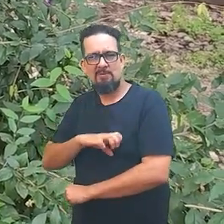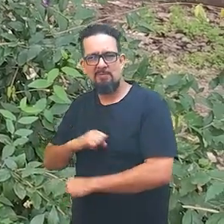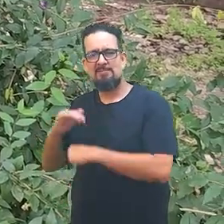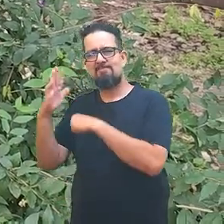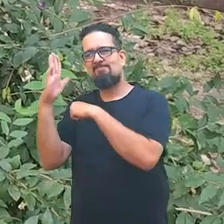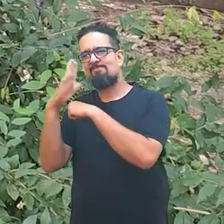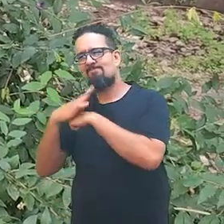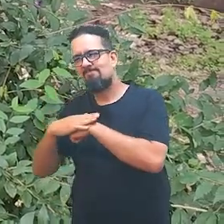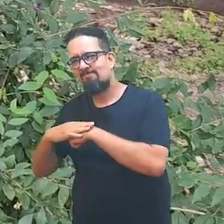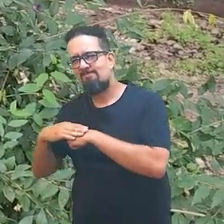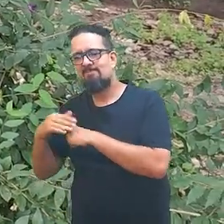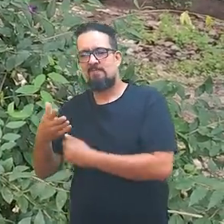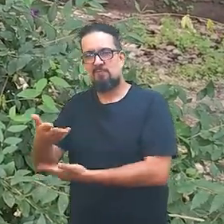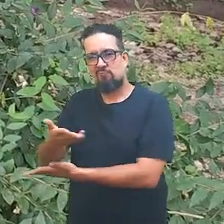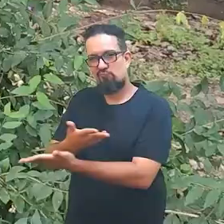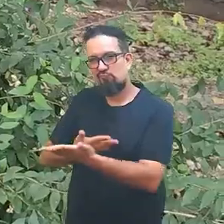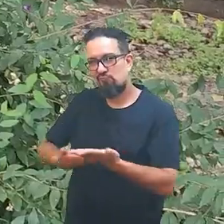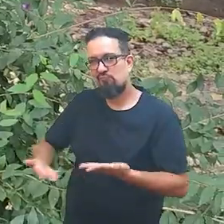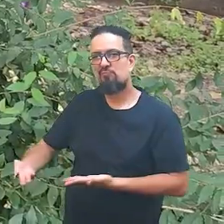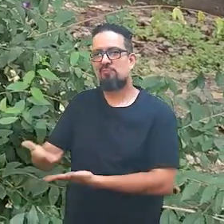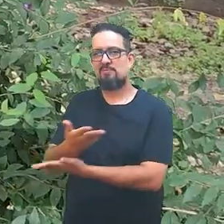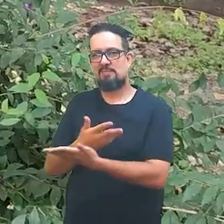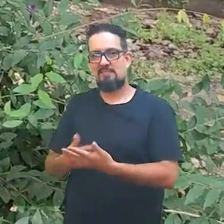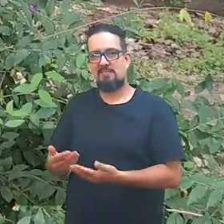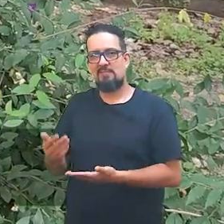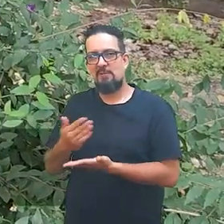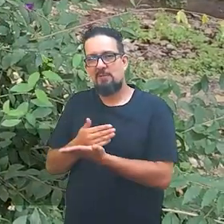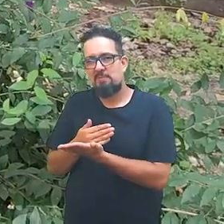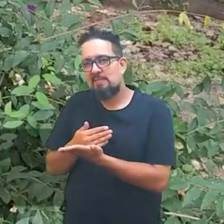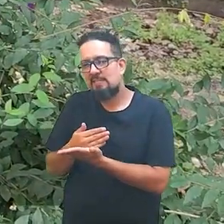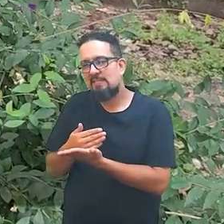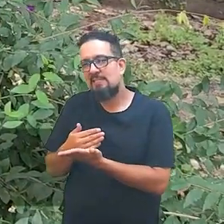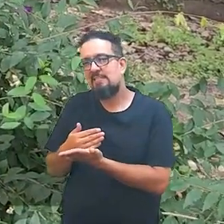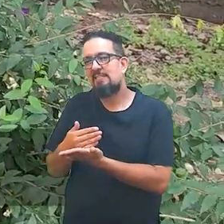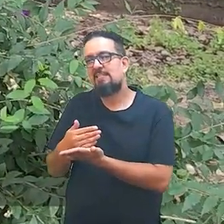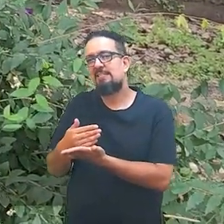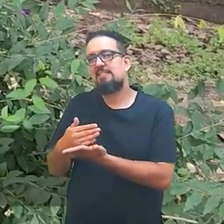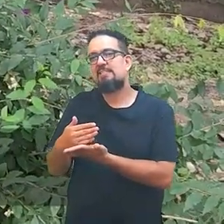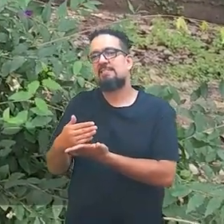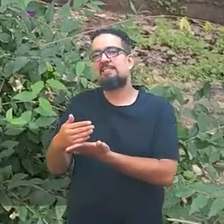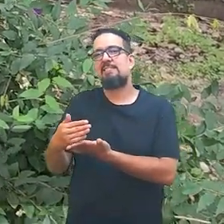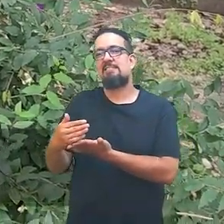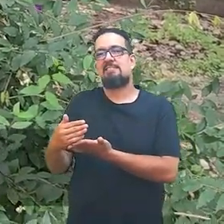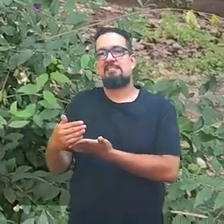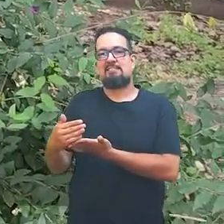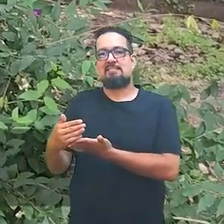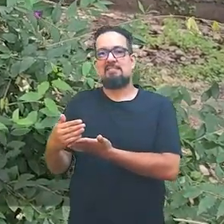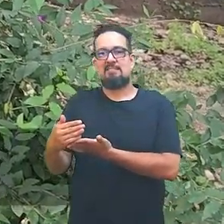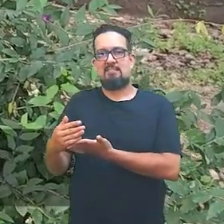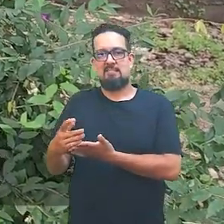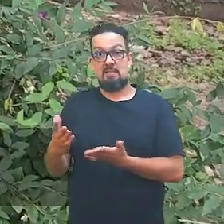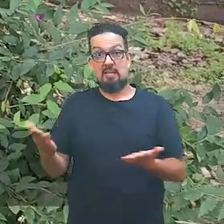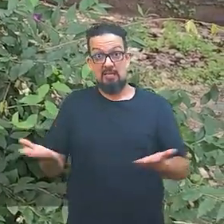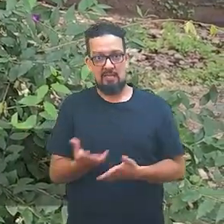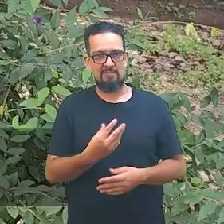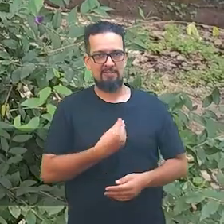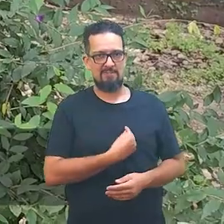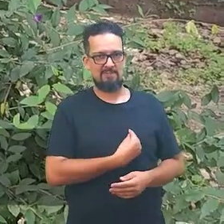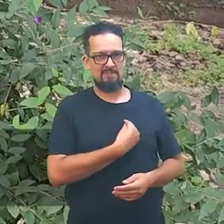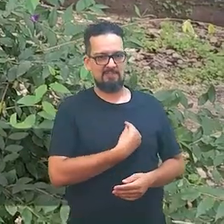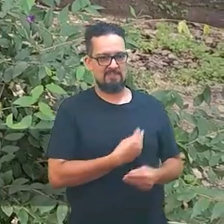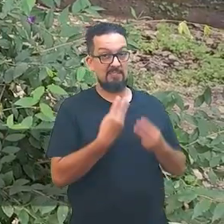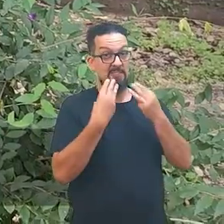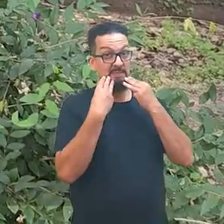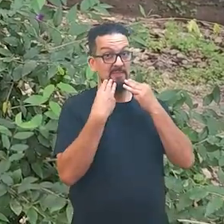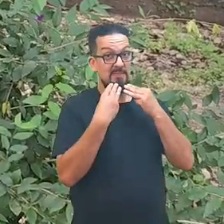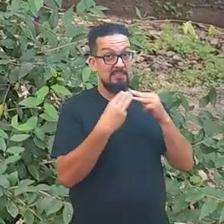mais além, porque é tudo, é aqueles primórdios que está começando. Então hoje eu concilio, né, essa vida